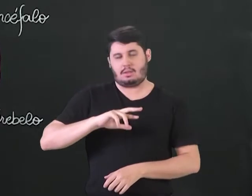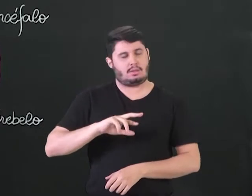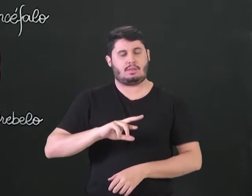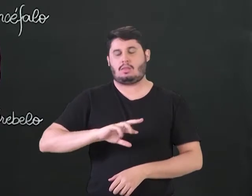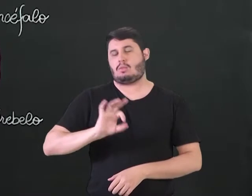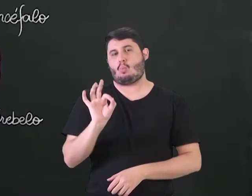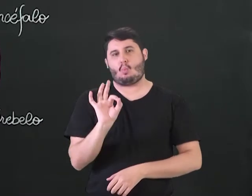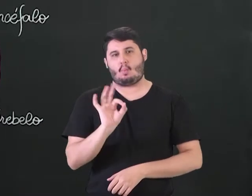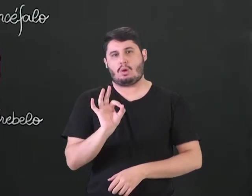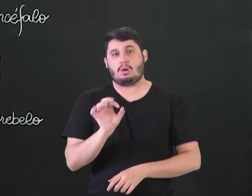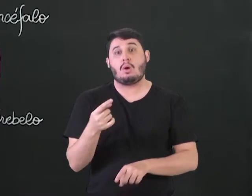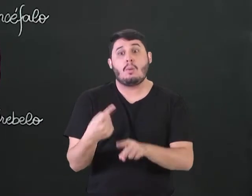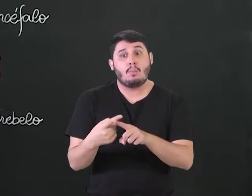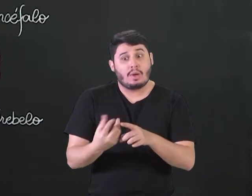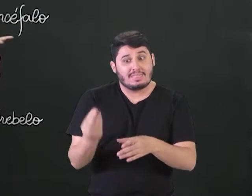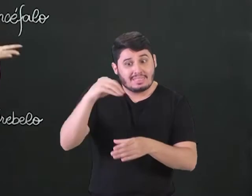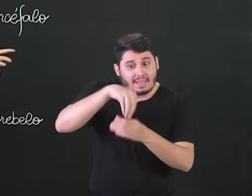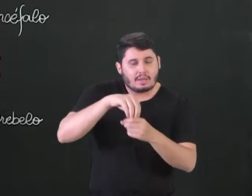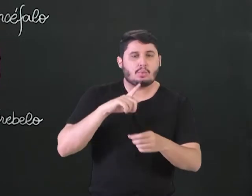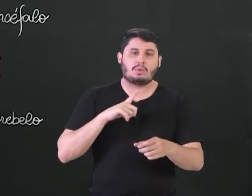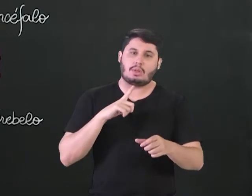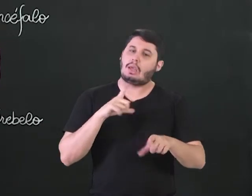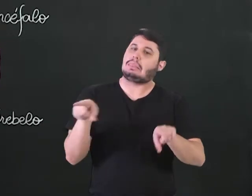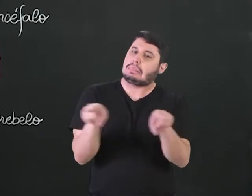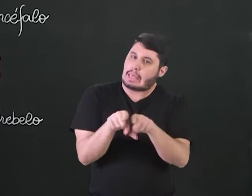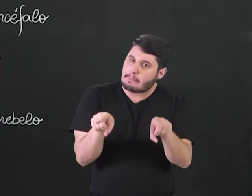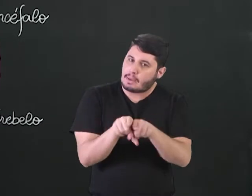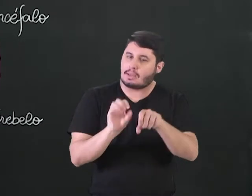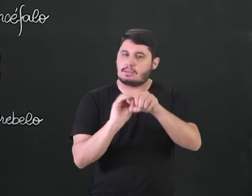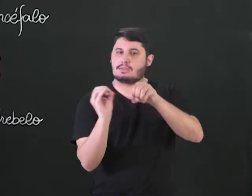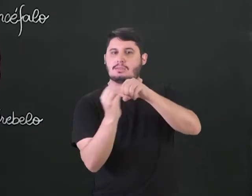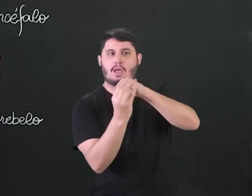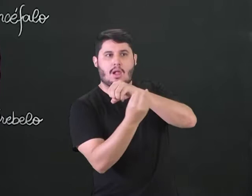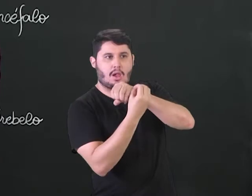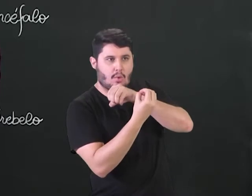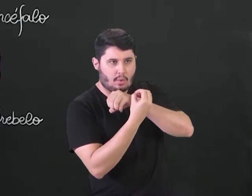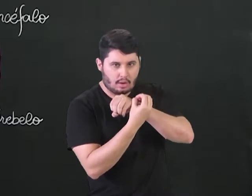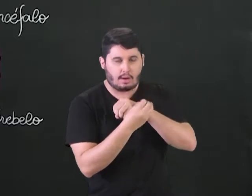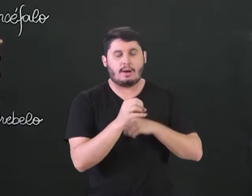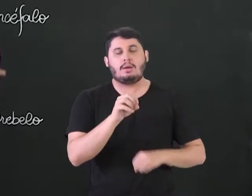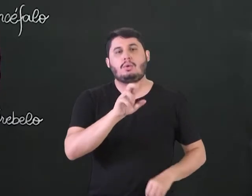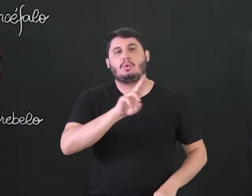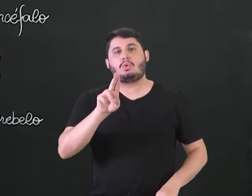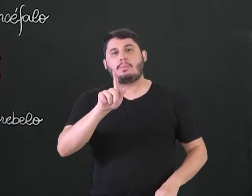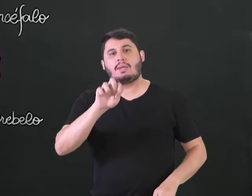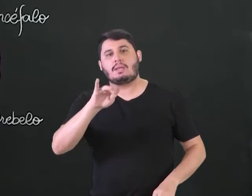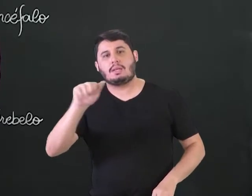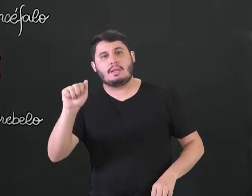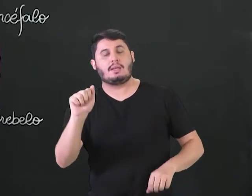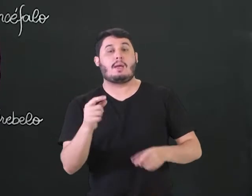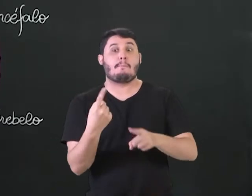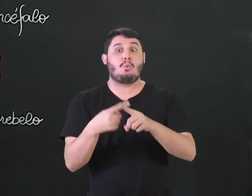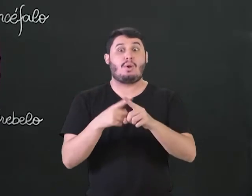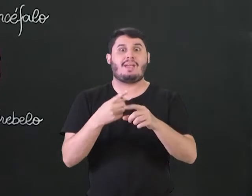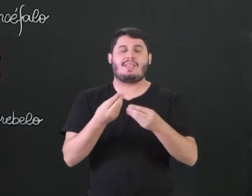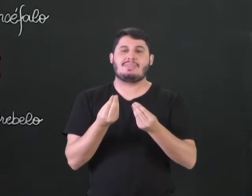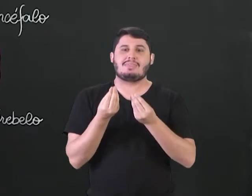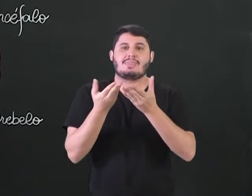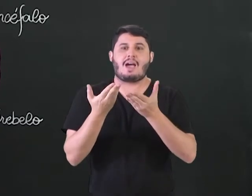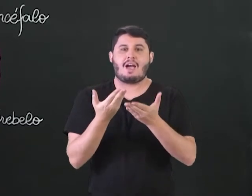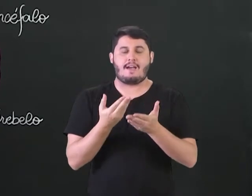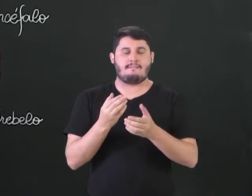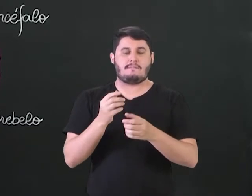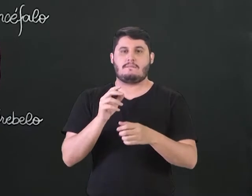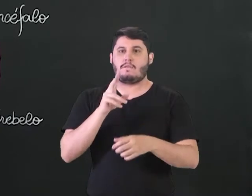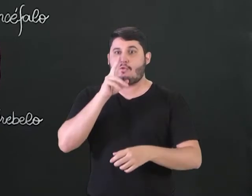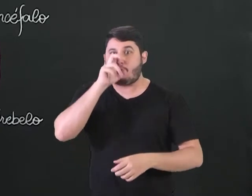Fala assim, o quê? Células da glia? Nunca ouvi falar disso. São as células que dão sustentação para os neurônios. Não se desespere,